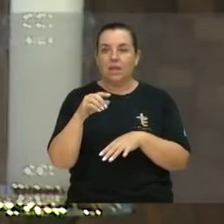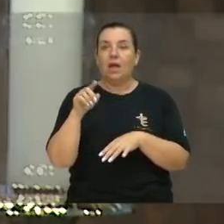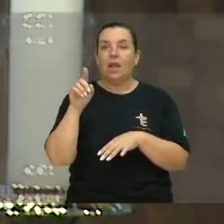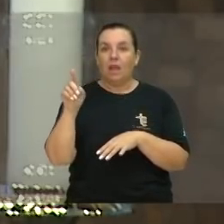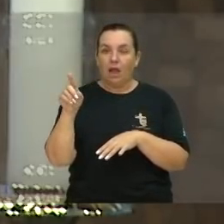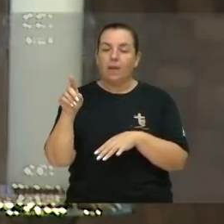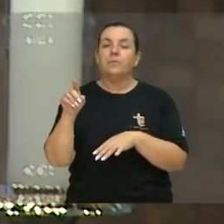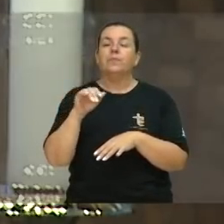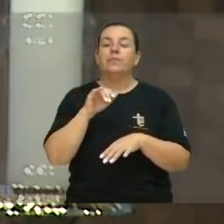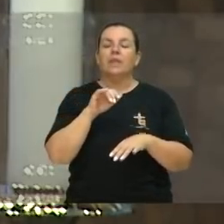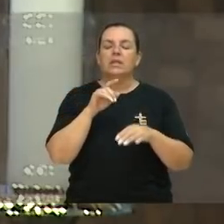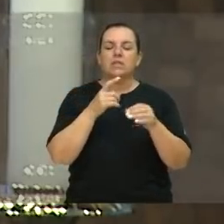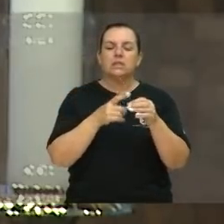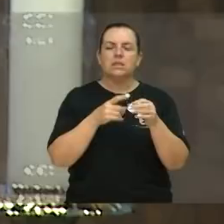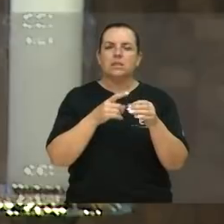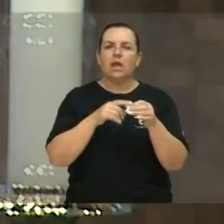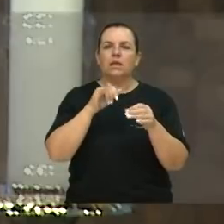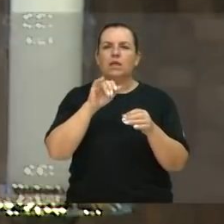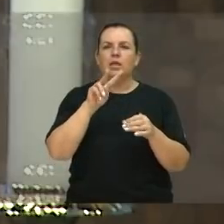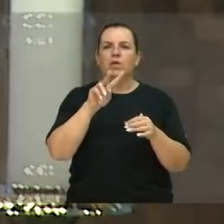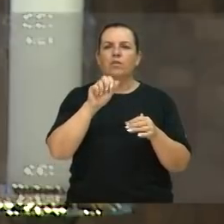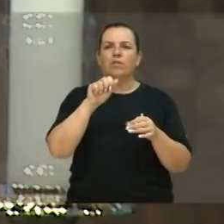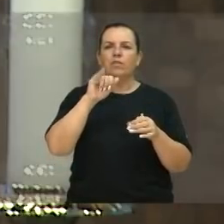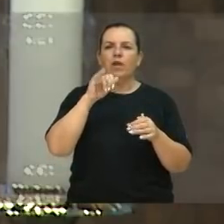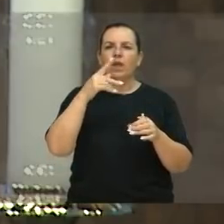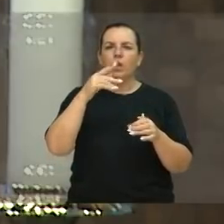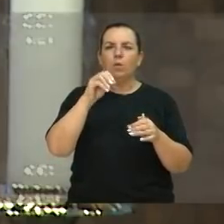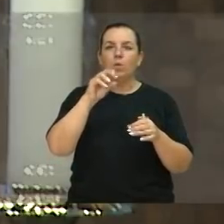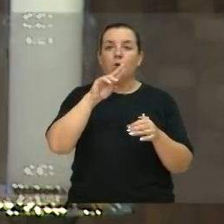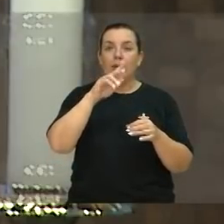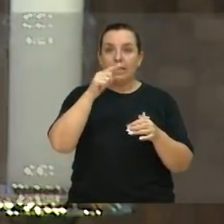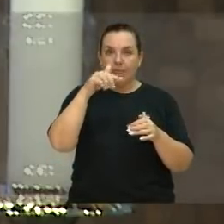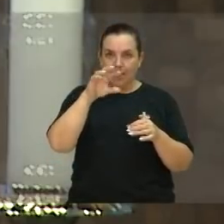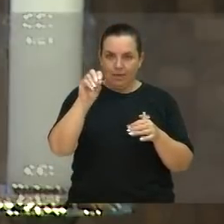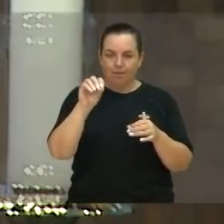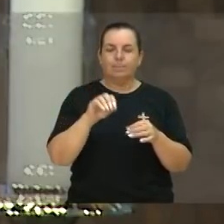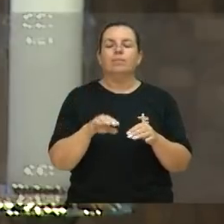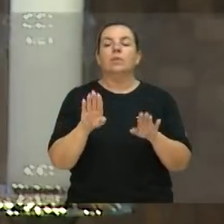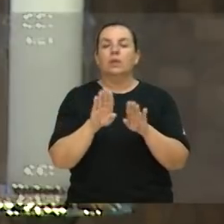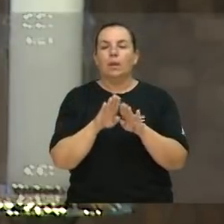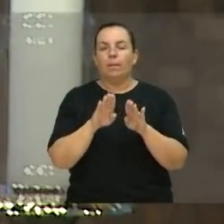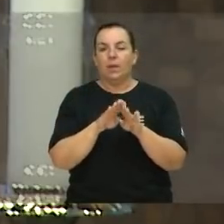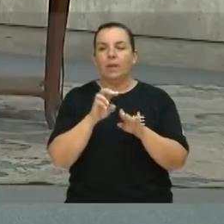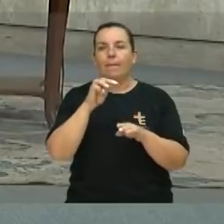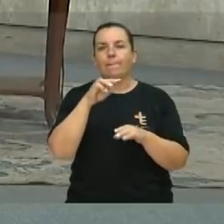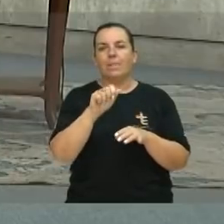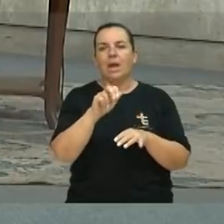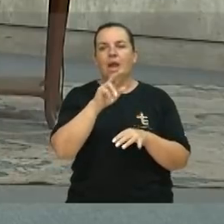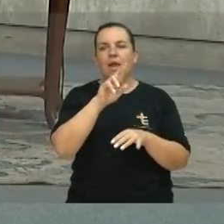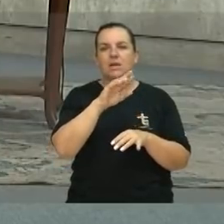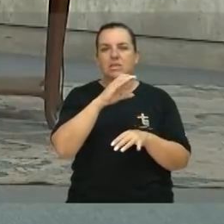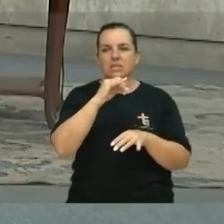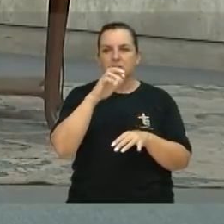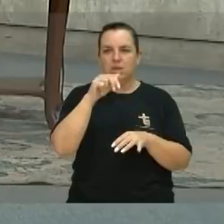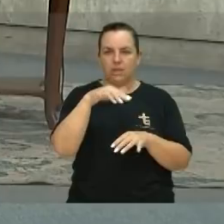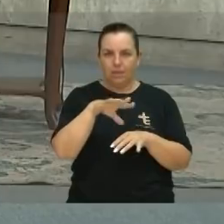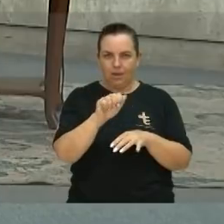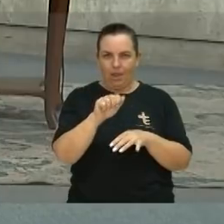porã no estado do paraná a marciana de aracaú fortaleza no ceará